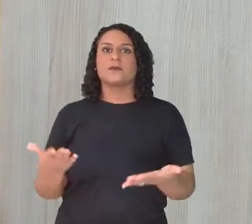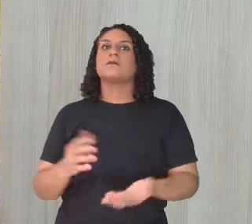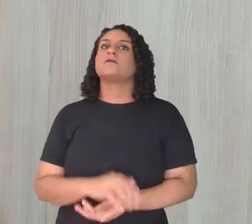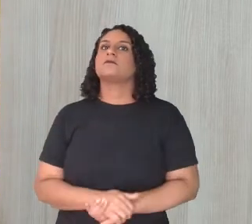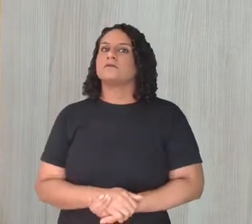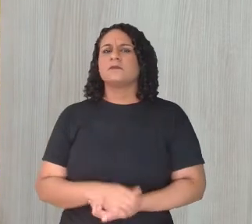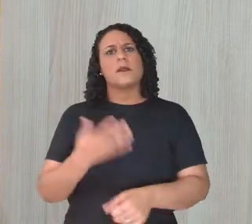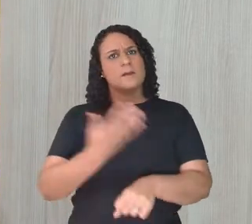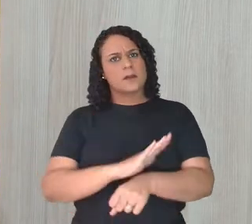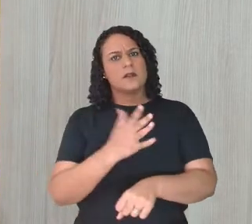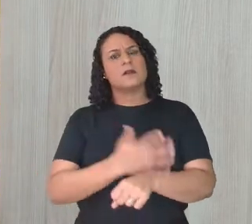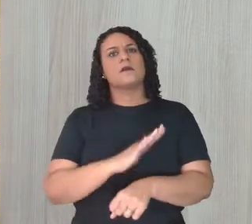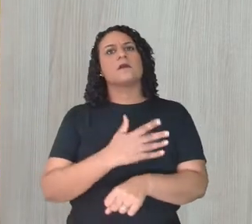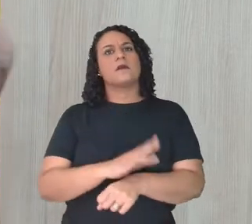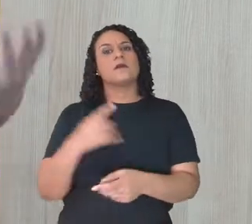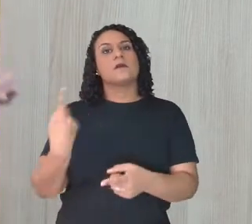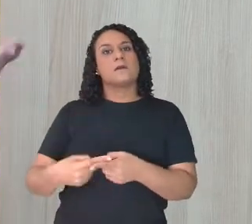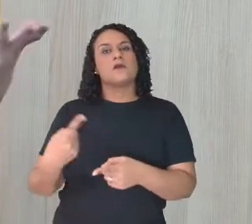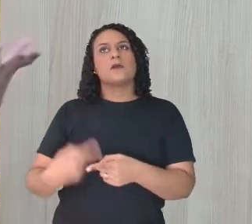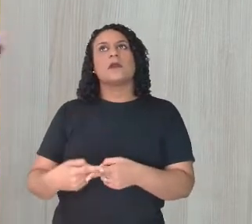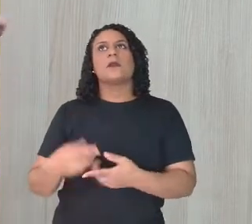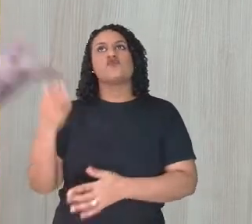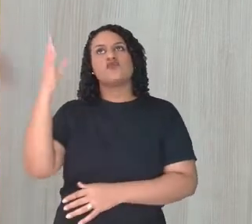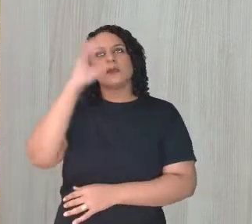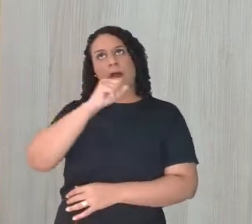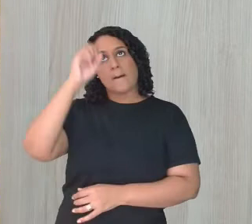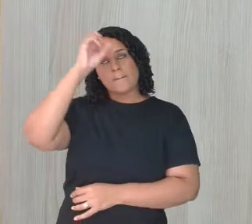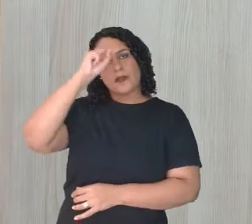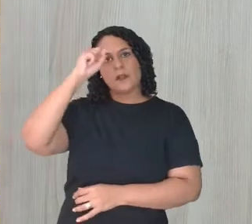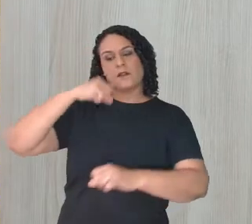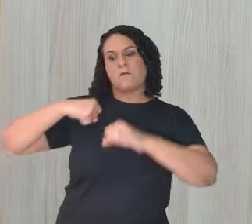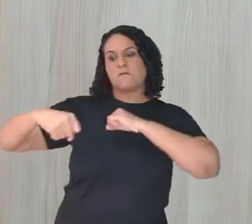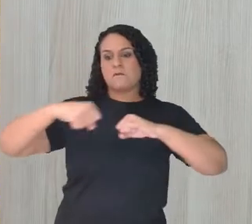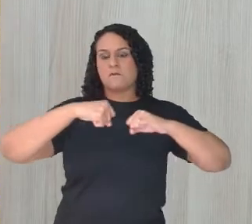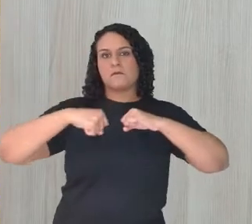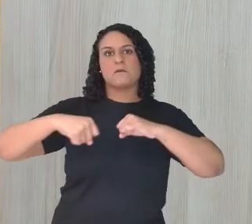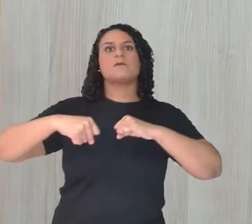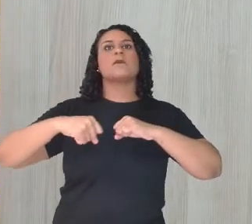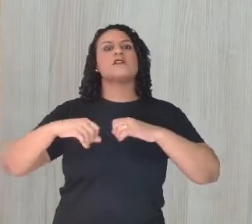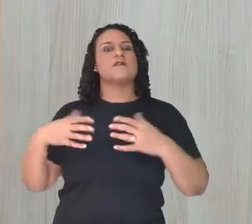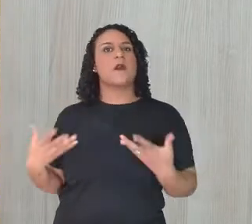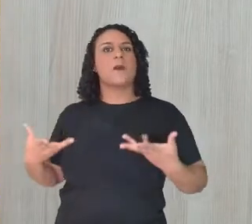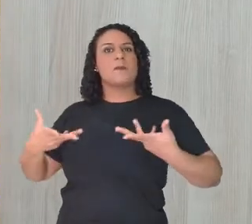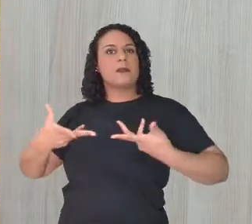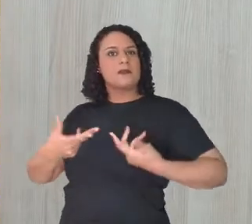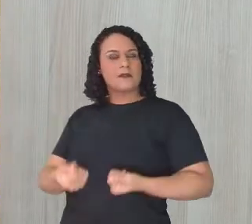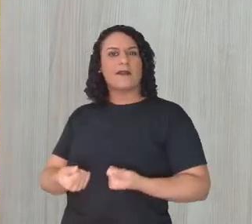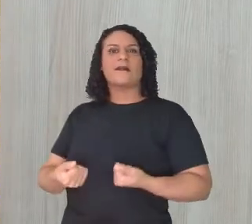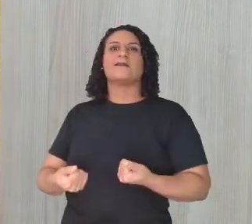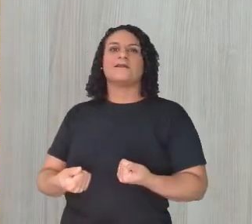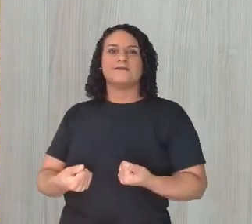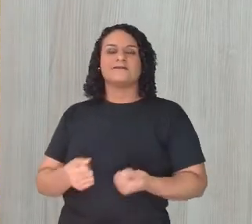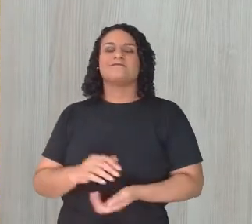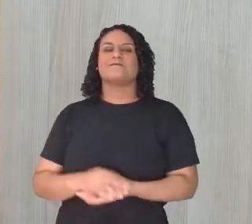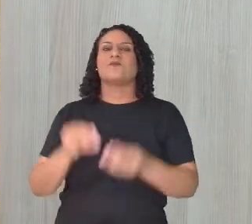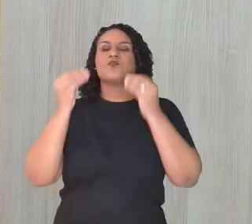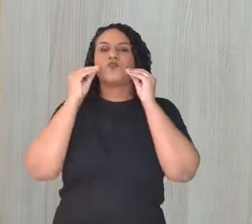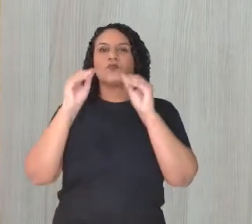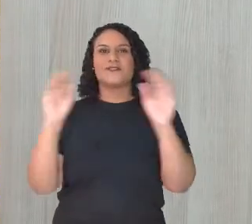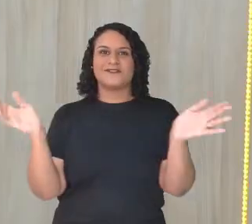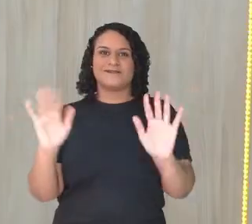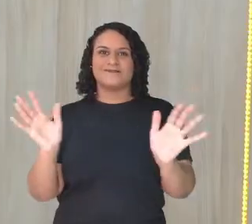em prática, porque quando a gente aprende a debater, a gente pode levar essa habilidade para a vida, tá certo? Um beijo, até a